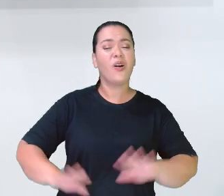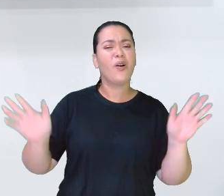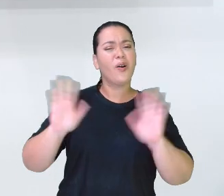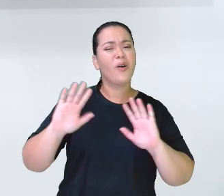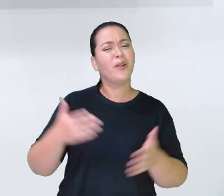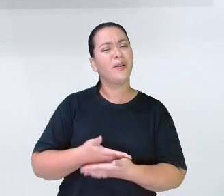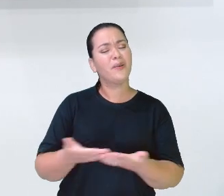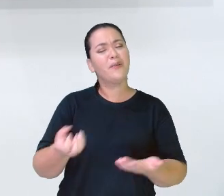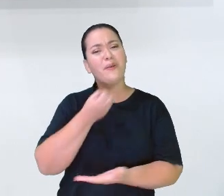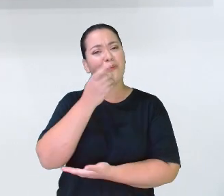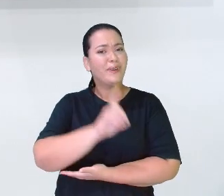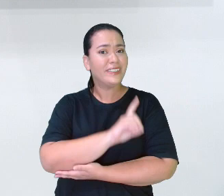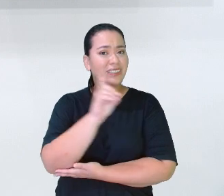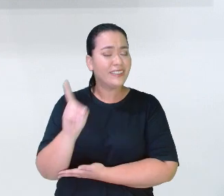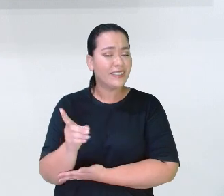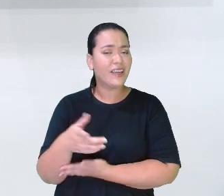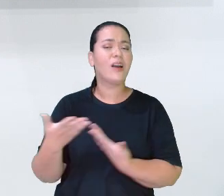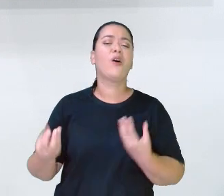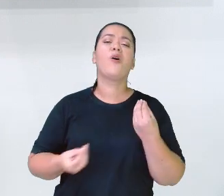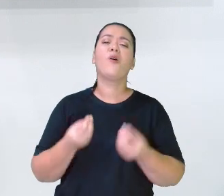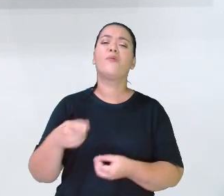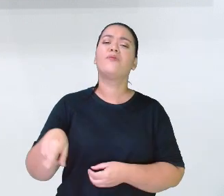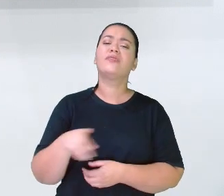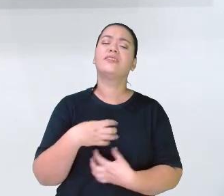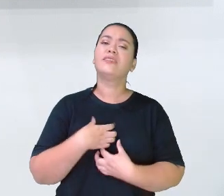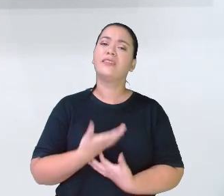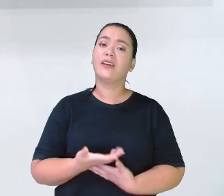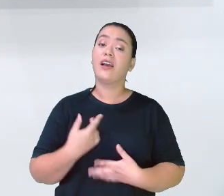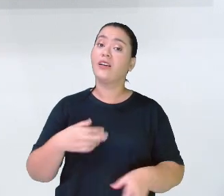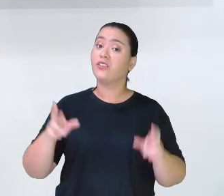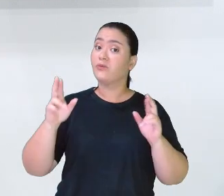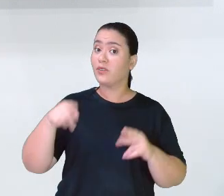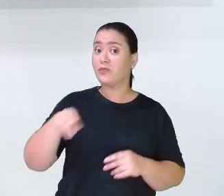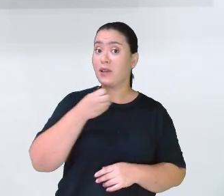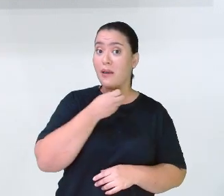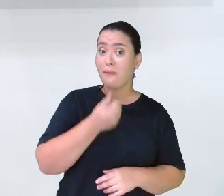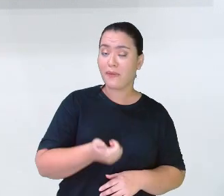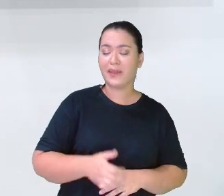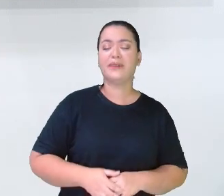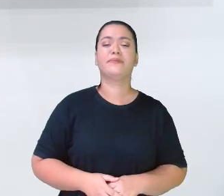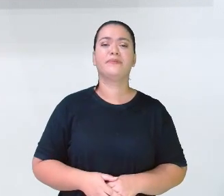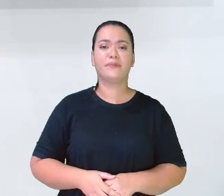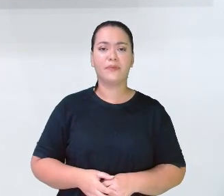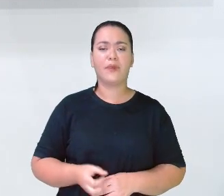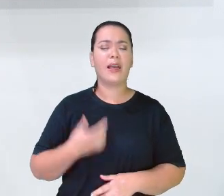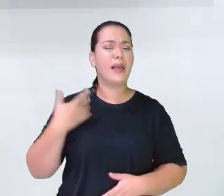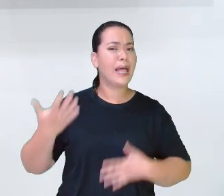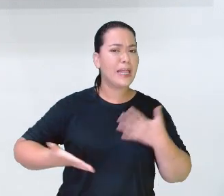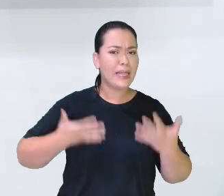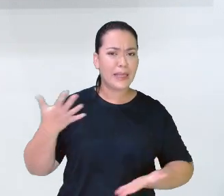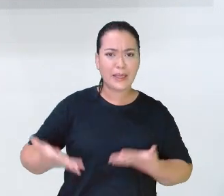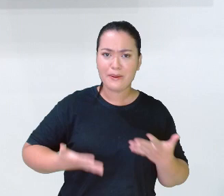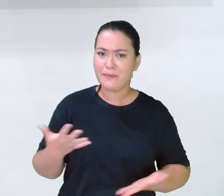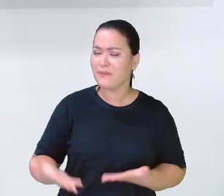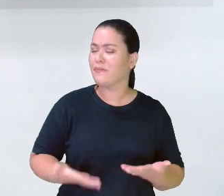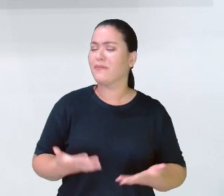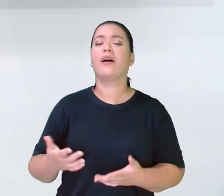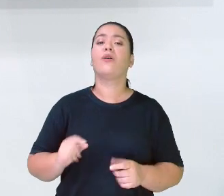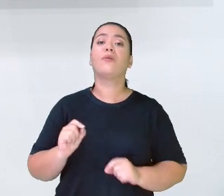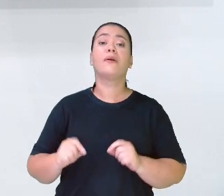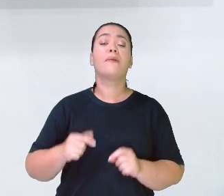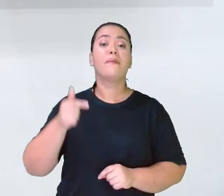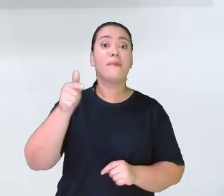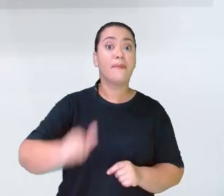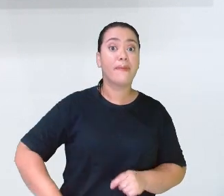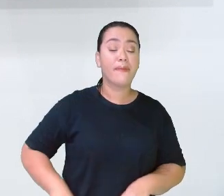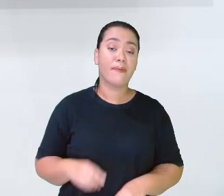Olá, meus queridos, bom dia, como vocês estão? Espero que estejam bem, como sempre, muito animados, muito dispostos para